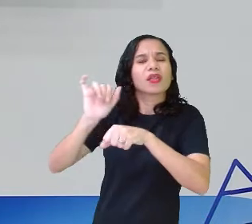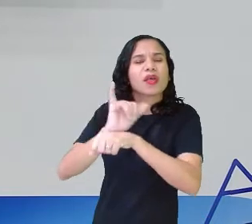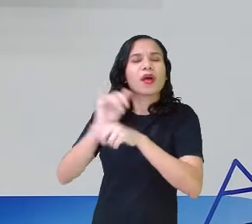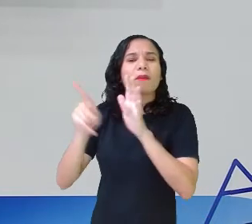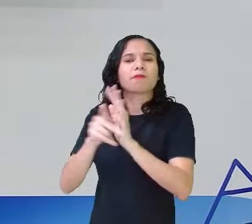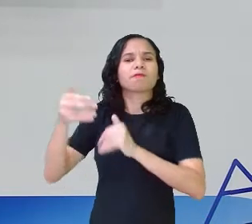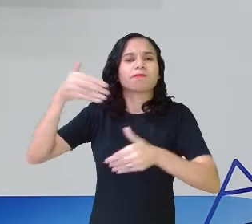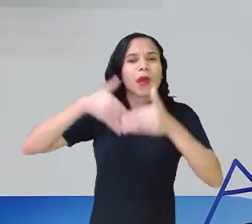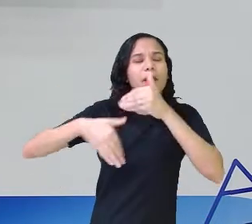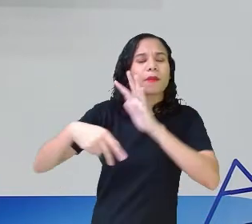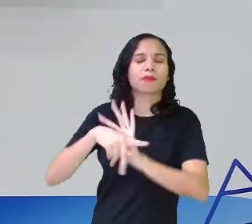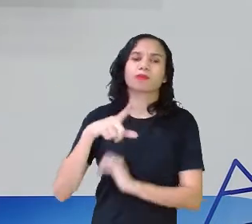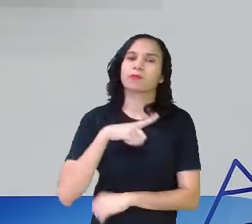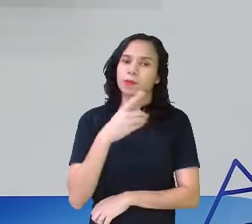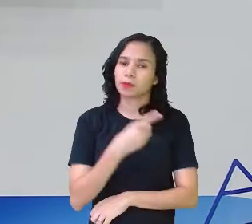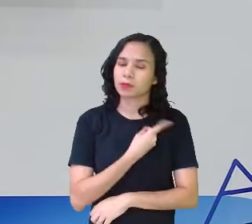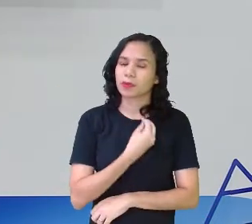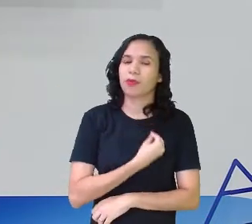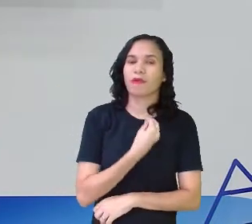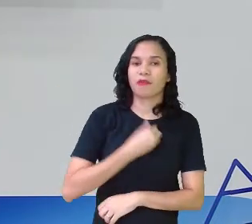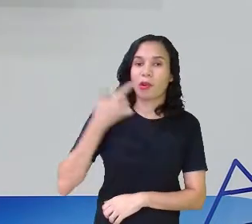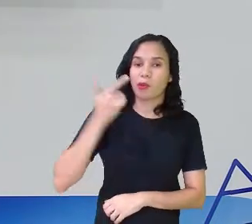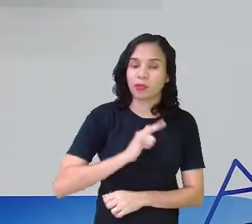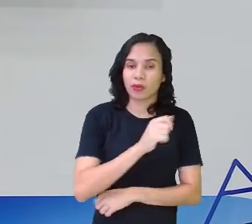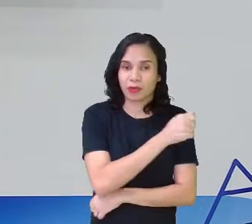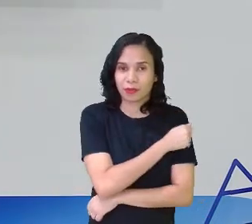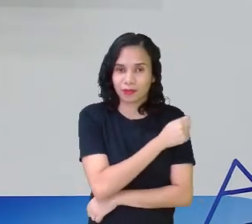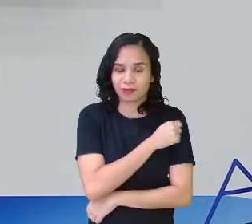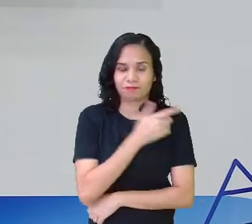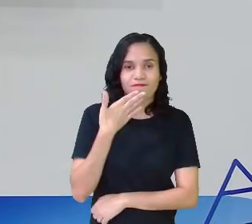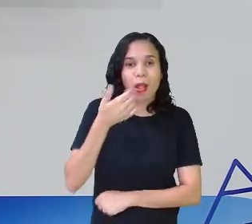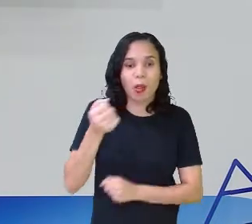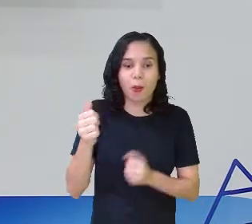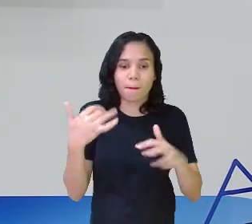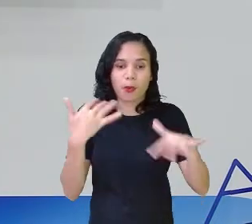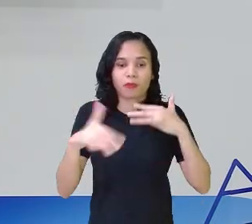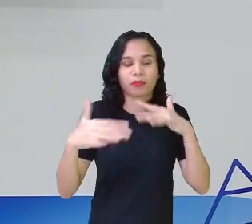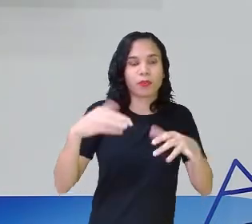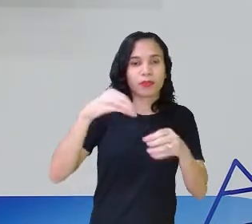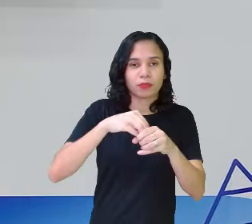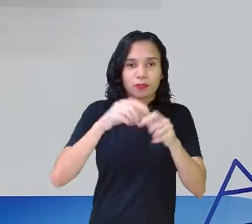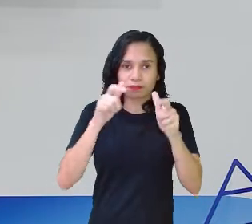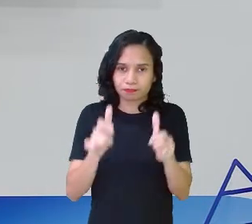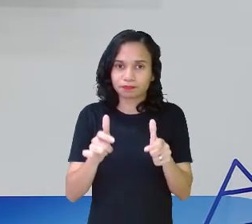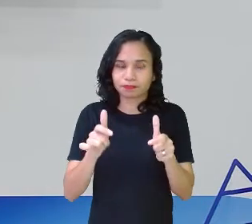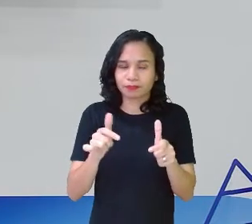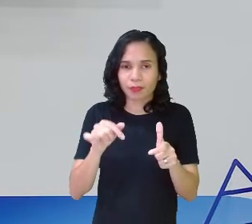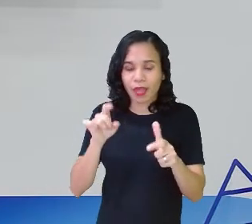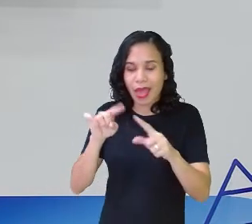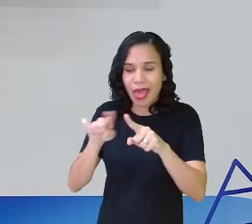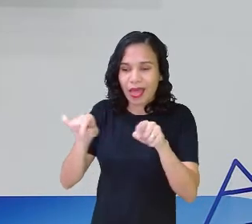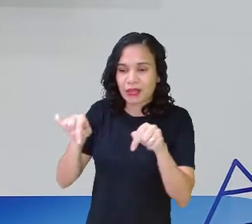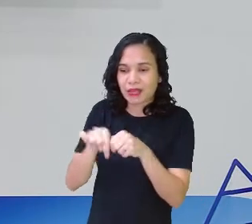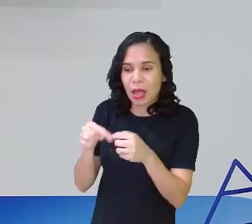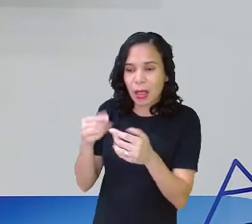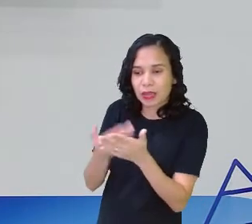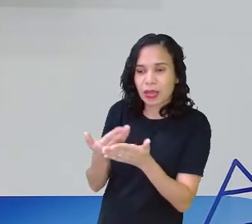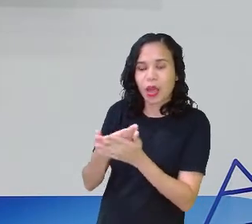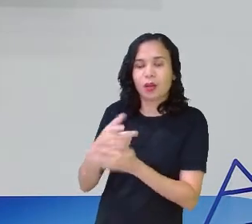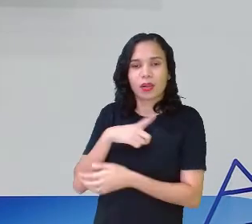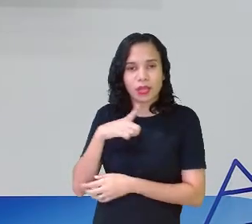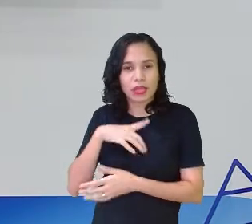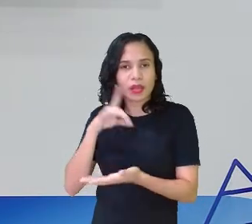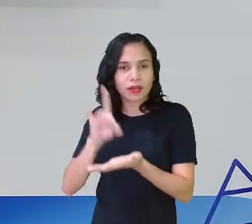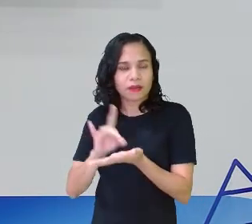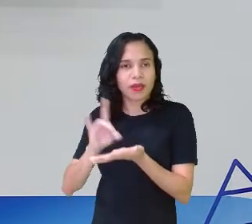de participação sejam ofertadas para esses estudantes. Então, é a sala de aula estruturada para que o